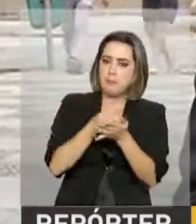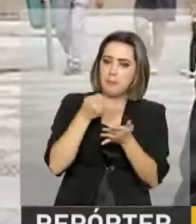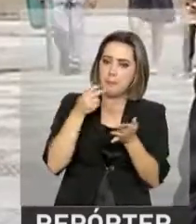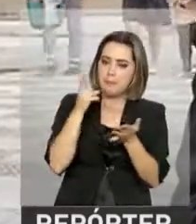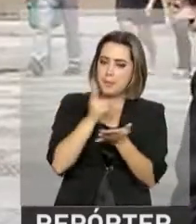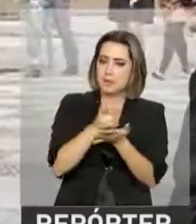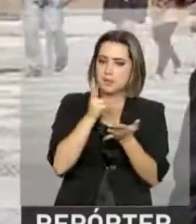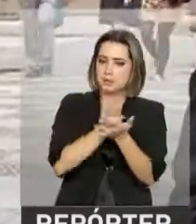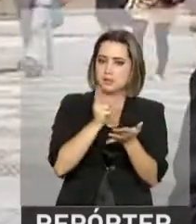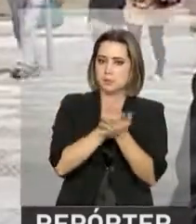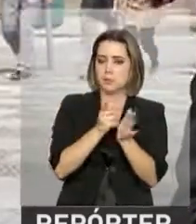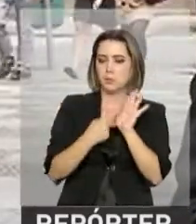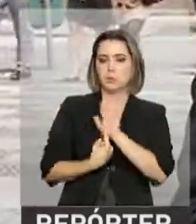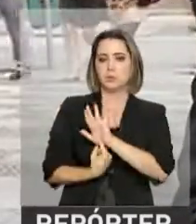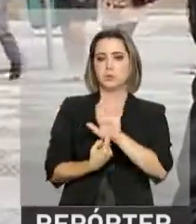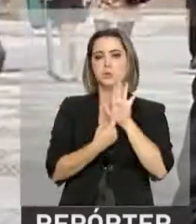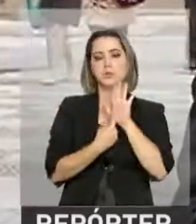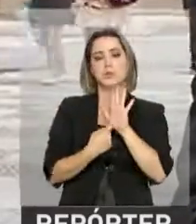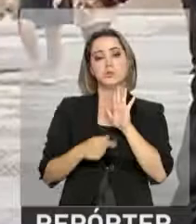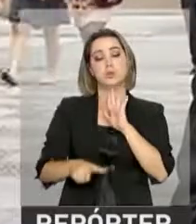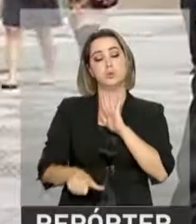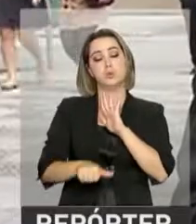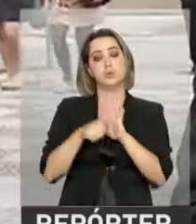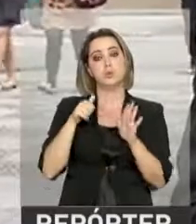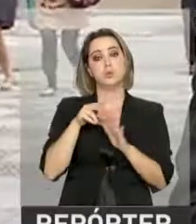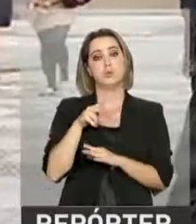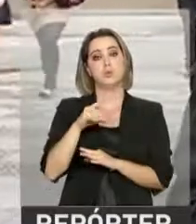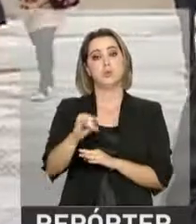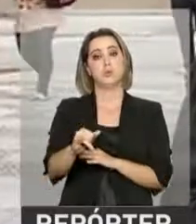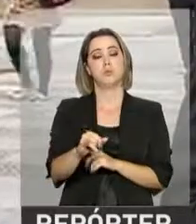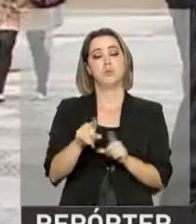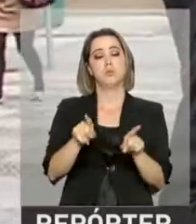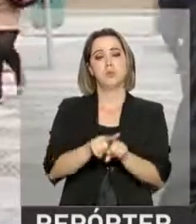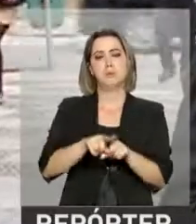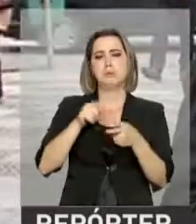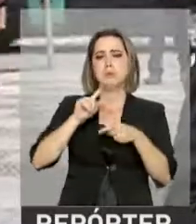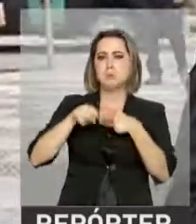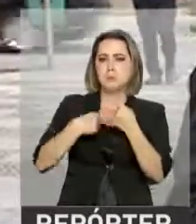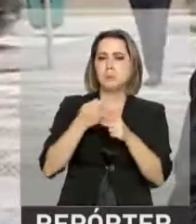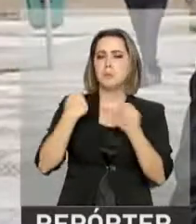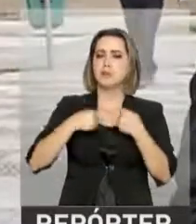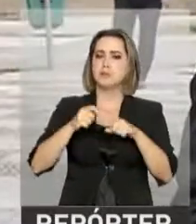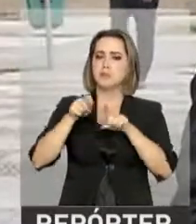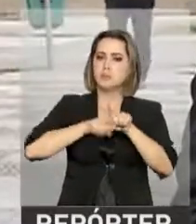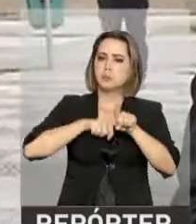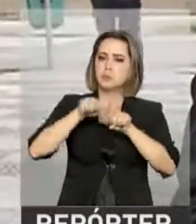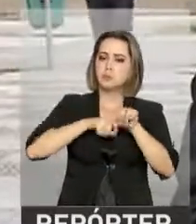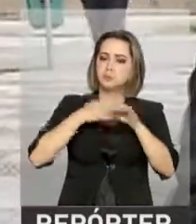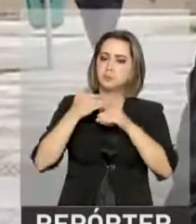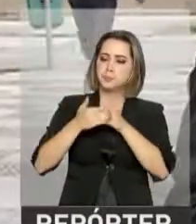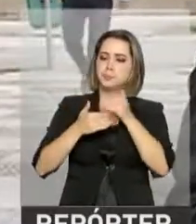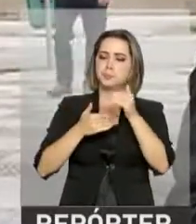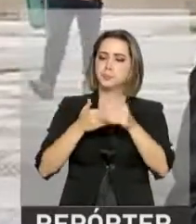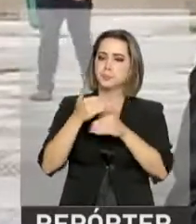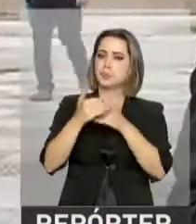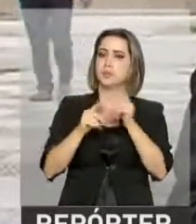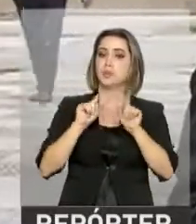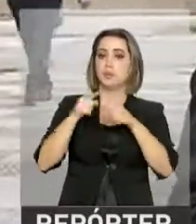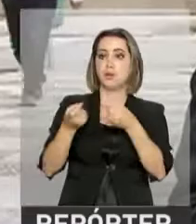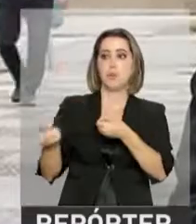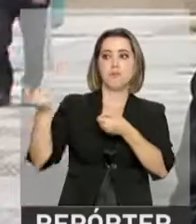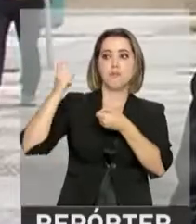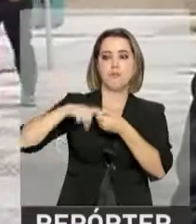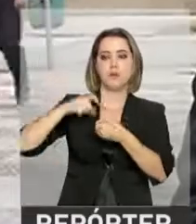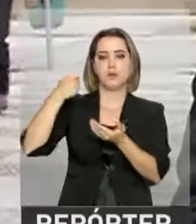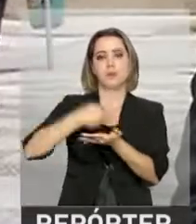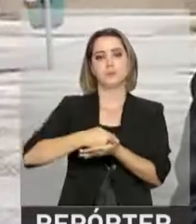nos primeiros dias, a Receita Federal leva alguns meses para processar e fazer a restituição. E de olho na